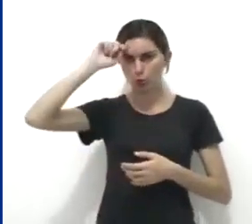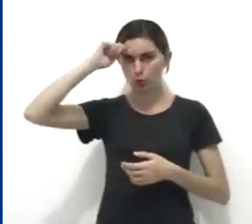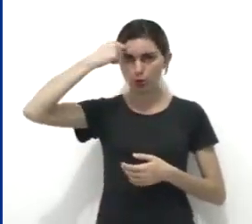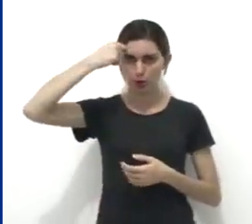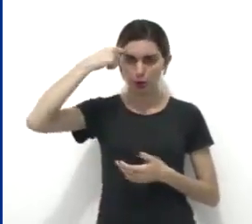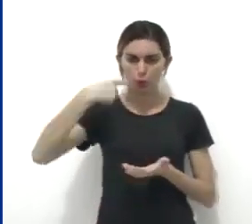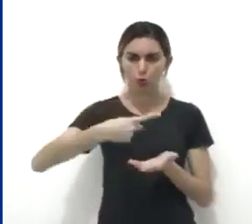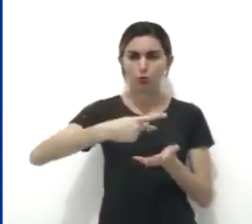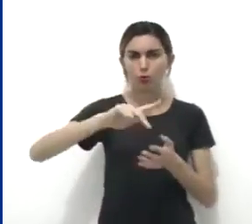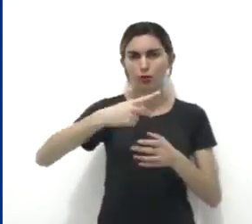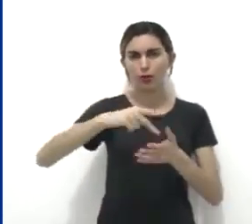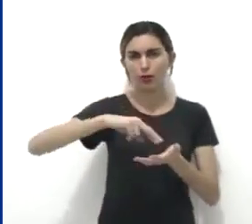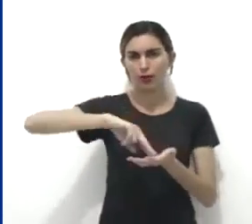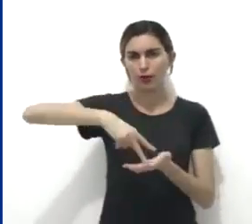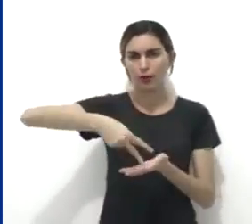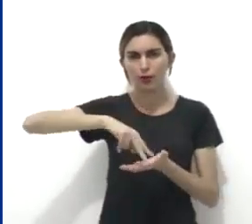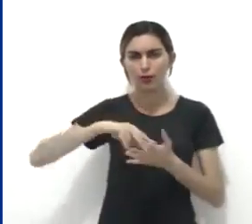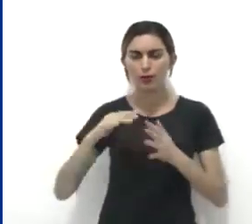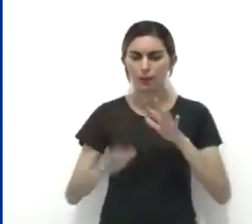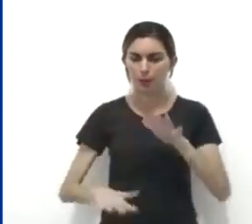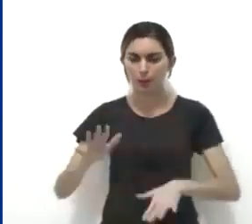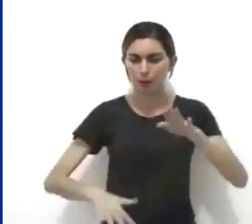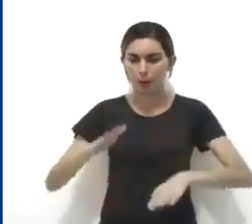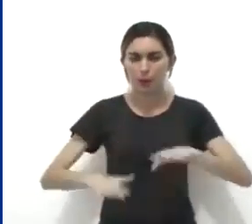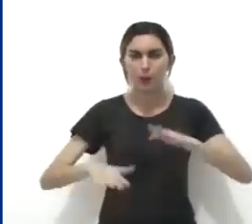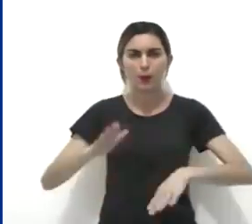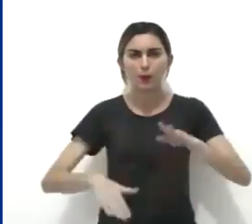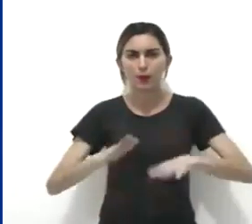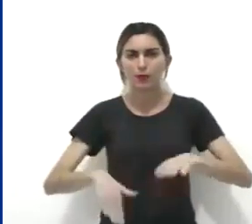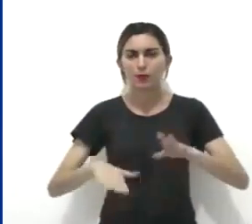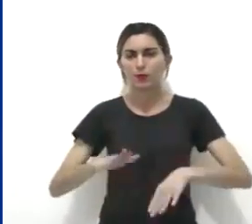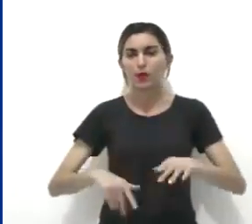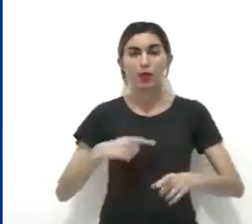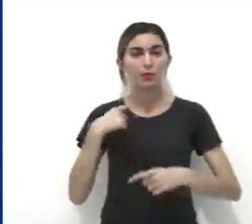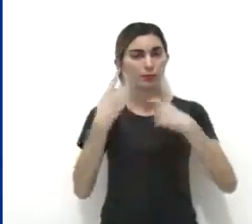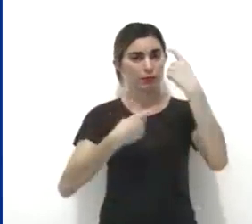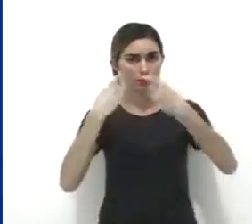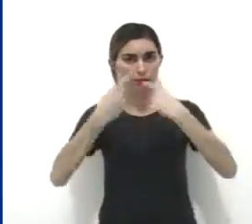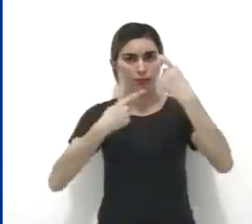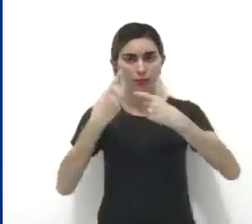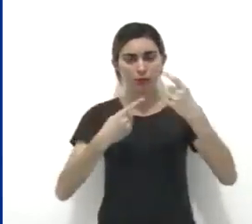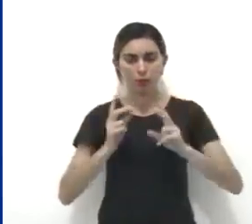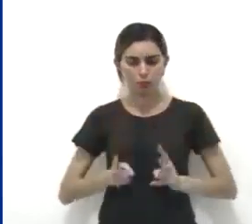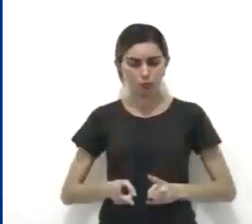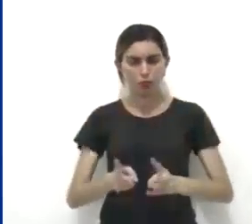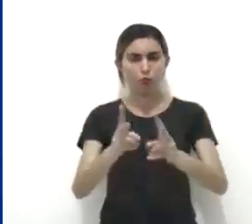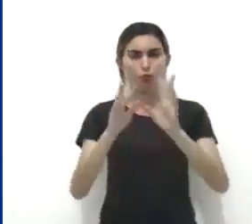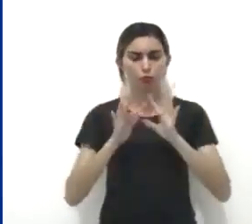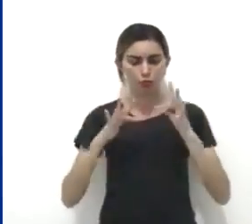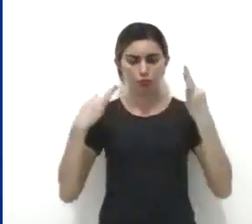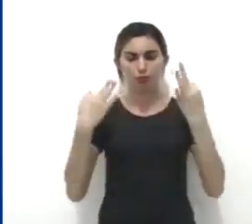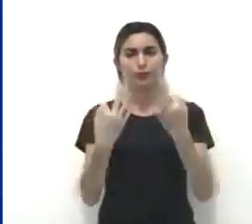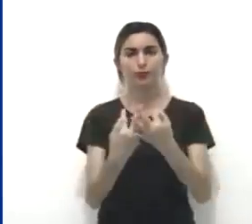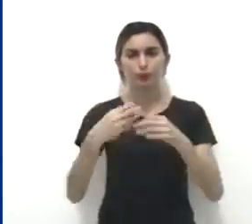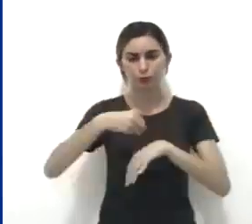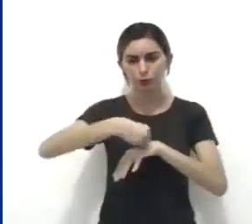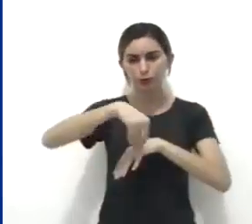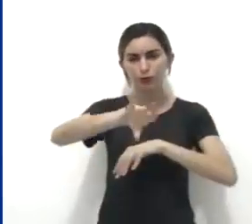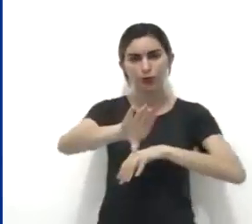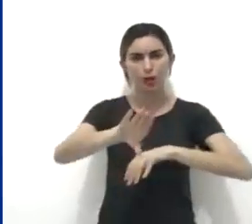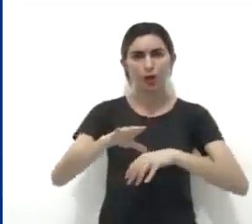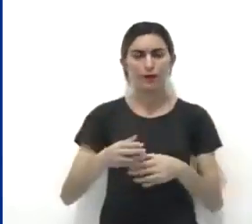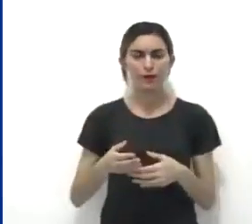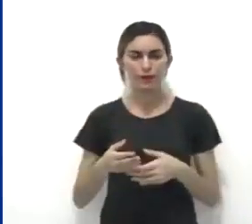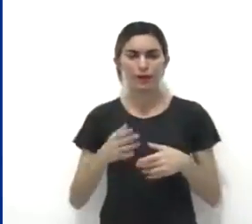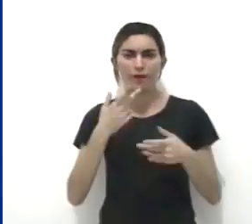Os negros, com suas danças ritmadas pelo som dos tambores e a grande preocupação com a continuação da família, trazem